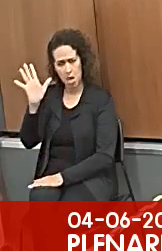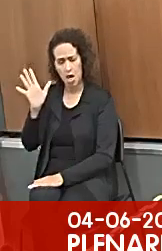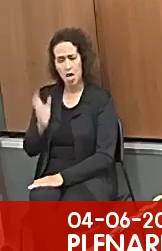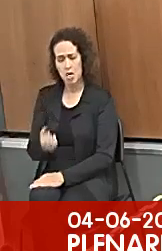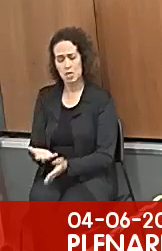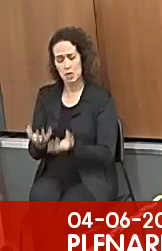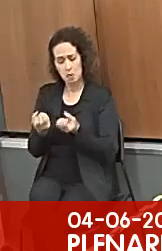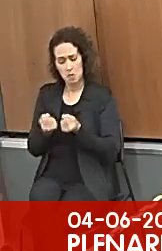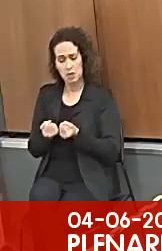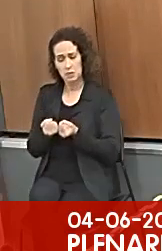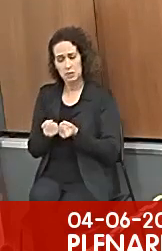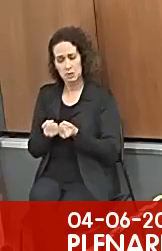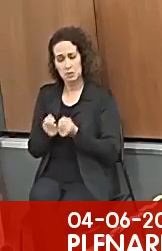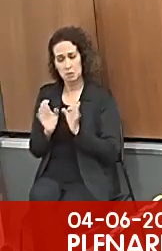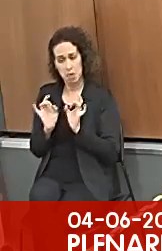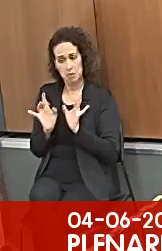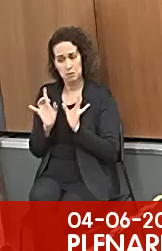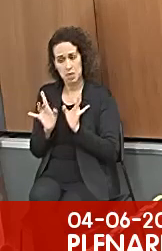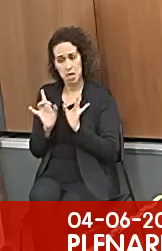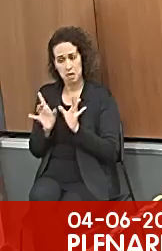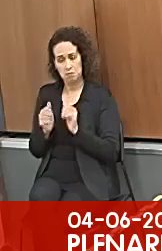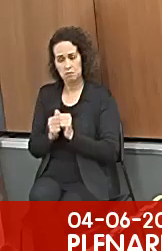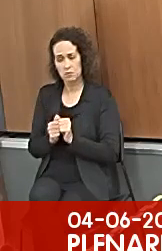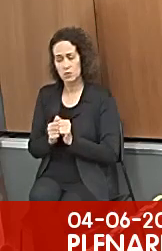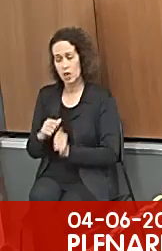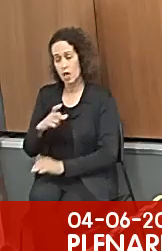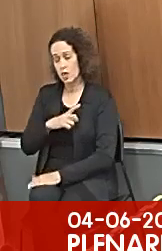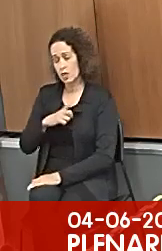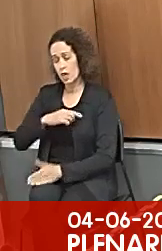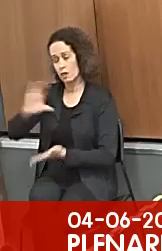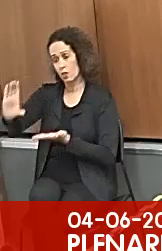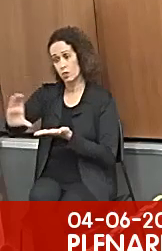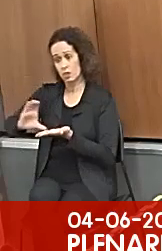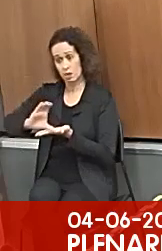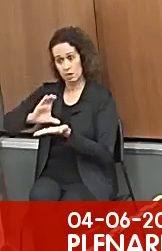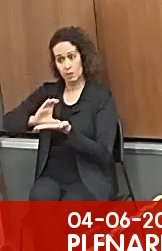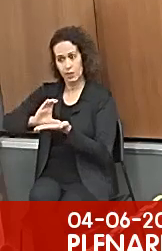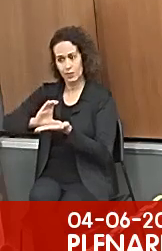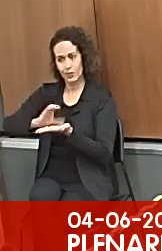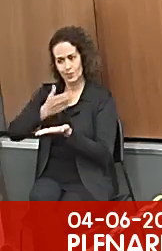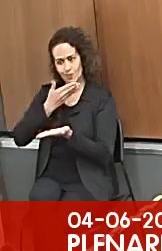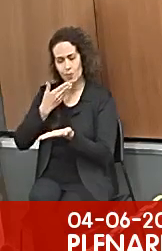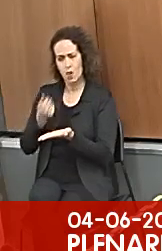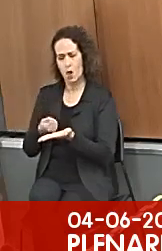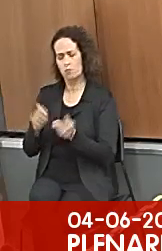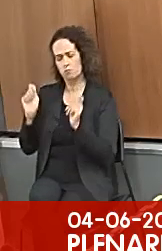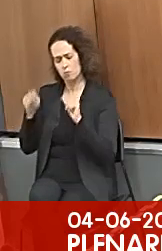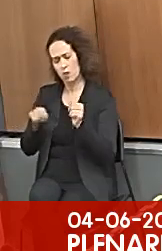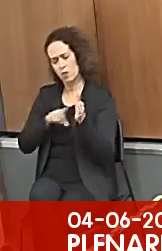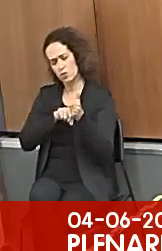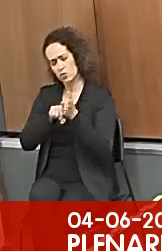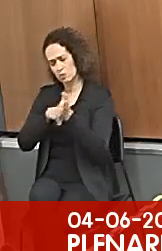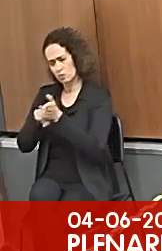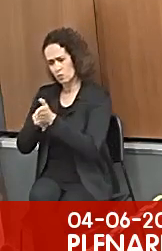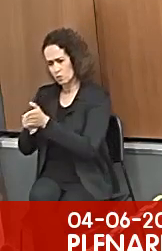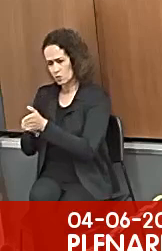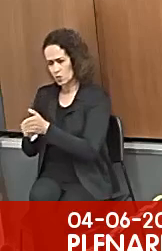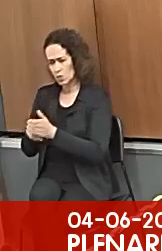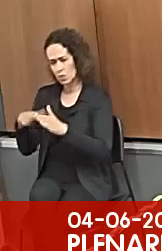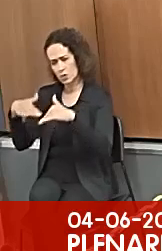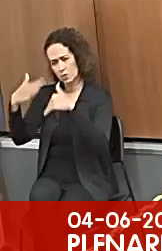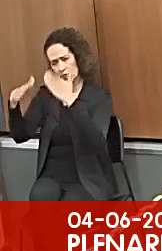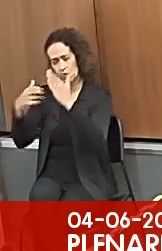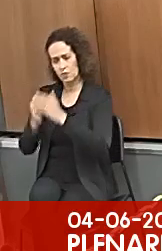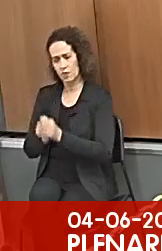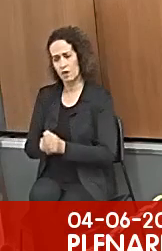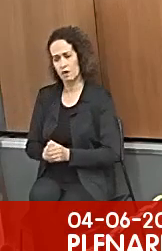ele tem uma dotação orçamentária maior. Então, ele pode desenvolver pesquisas, ele pode fazer alguns